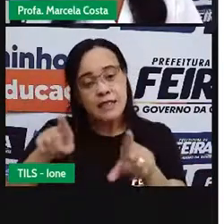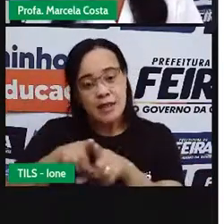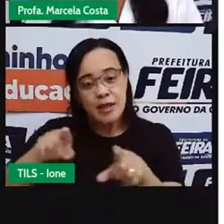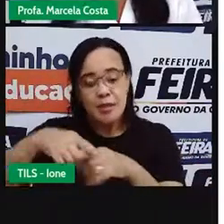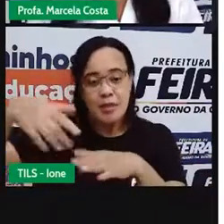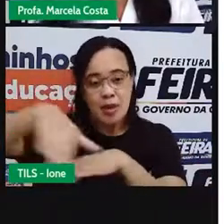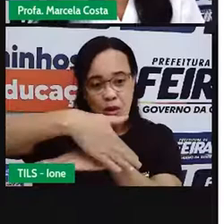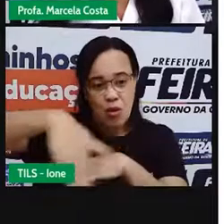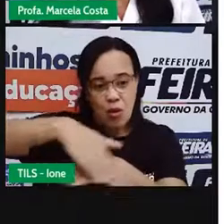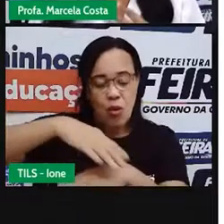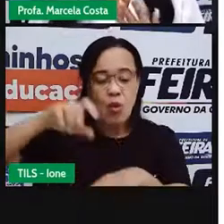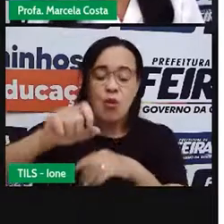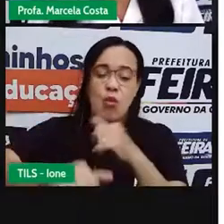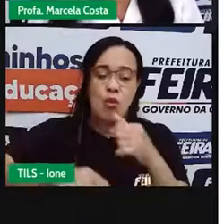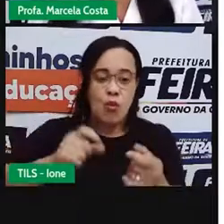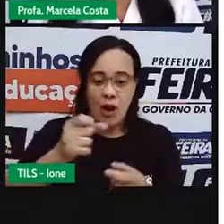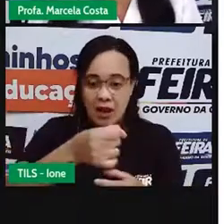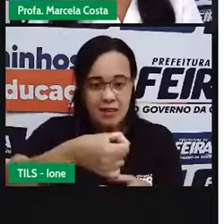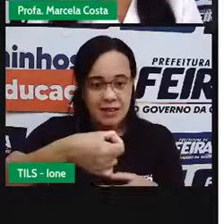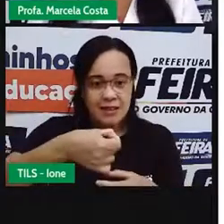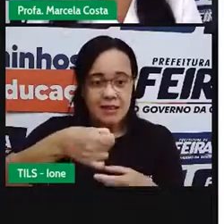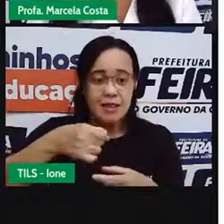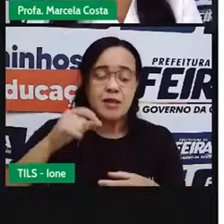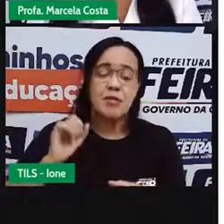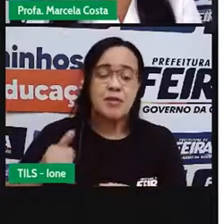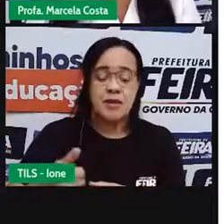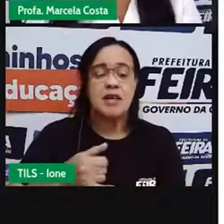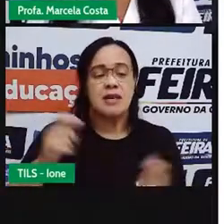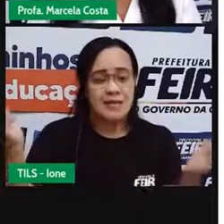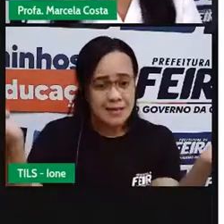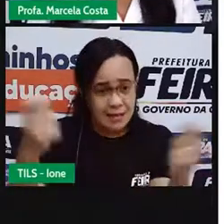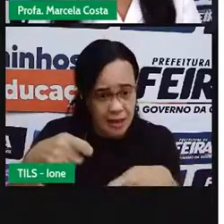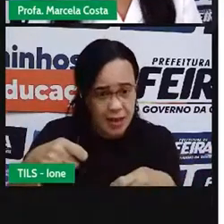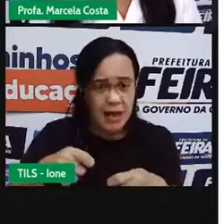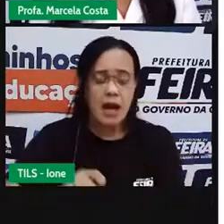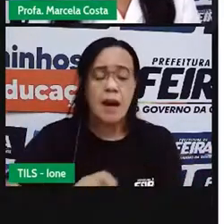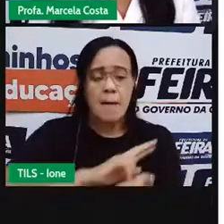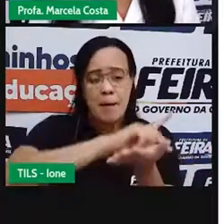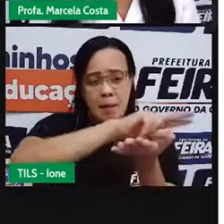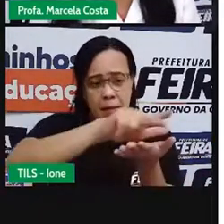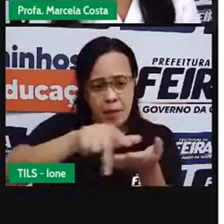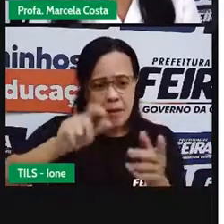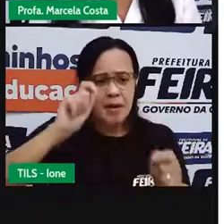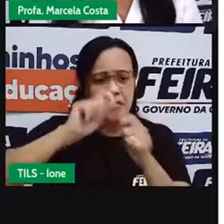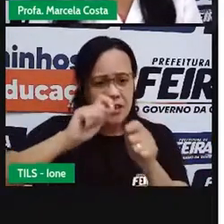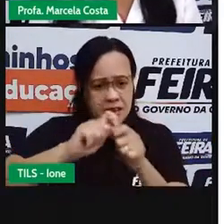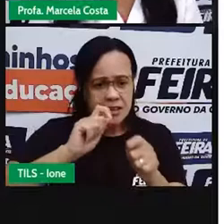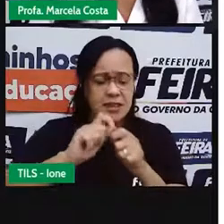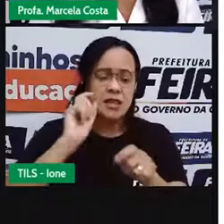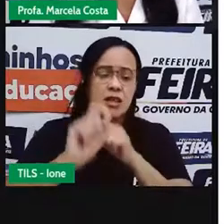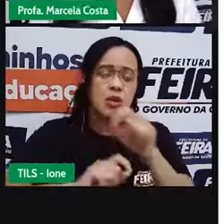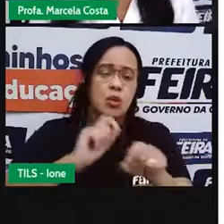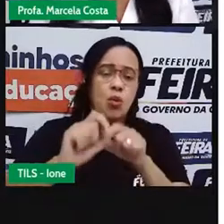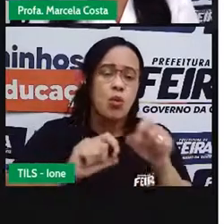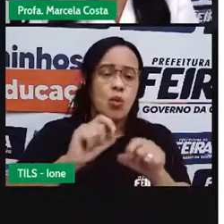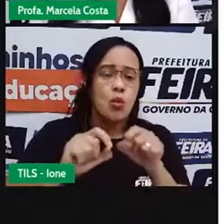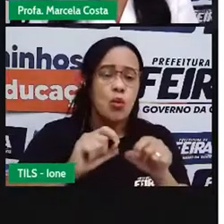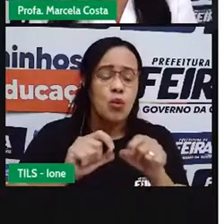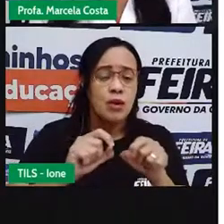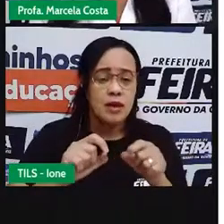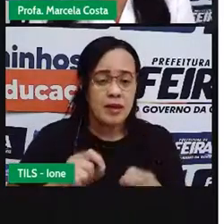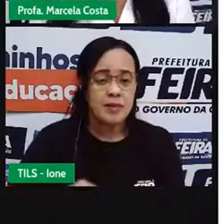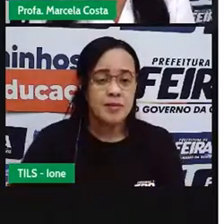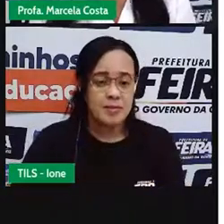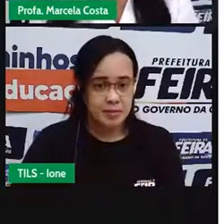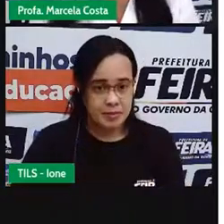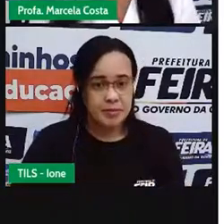tampinhas. Que outras coisas a gente pode fazer com a embalagem de um produto, né, que